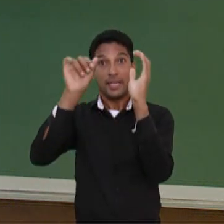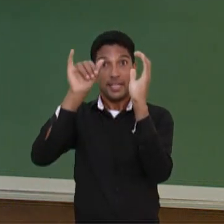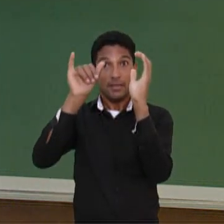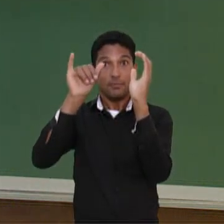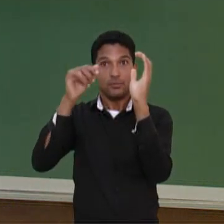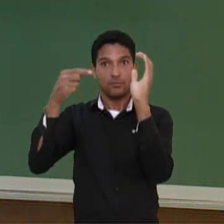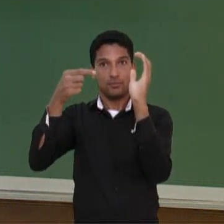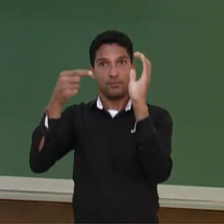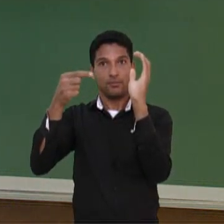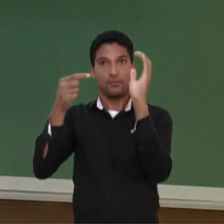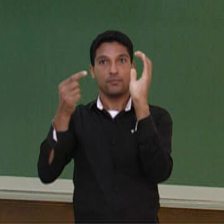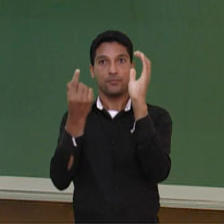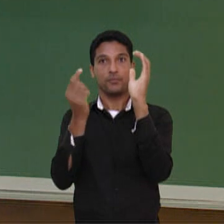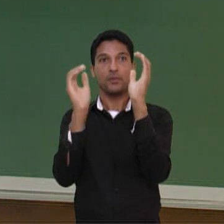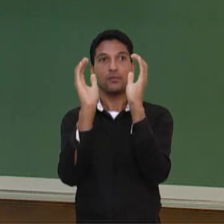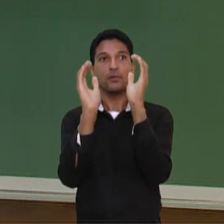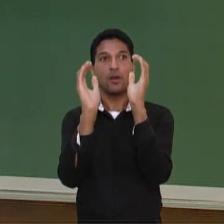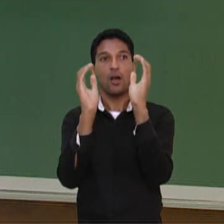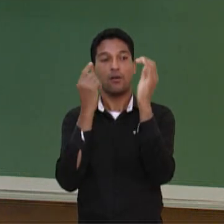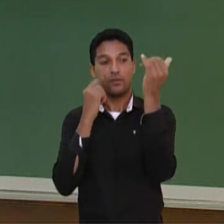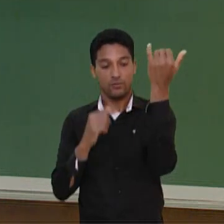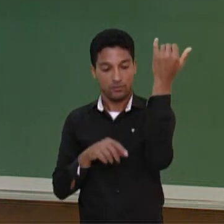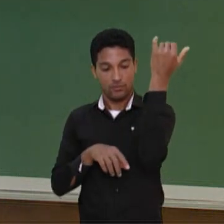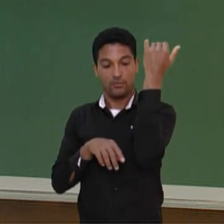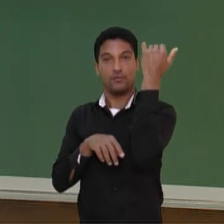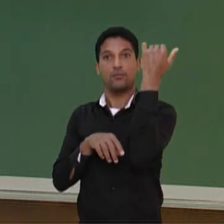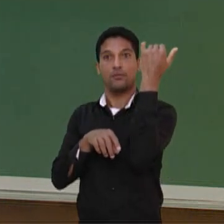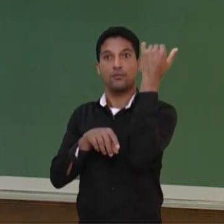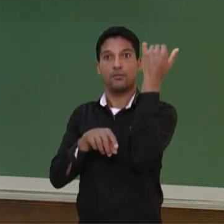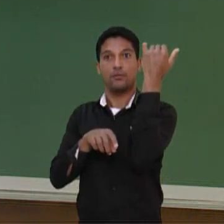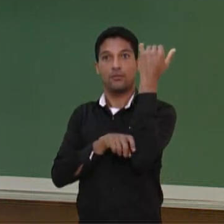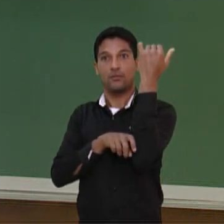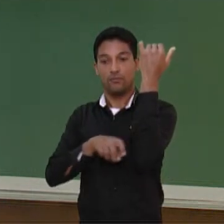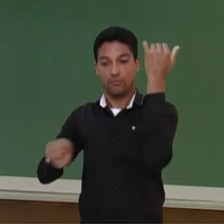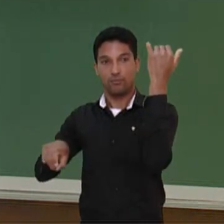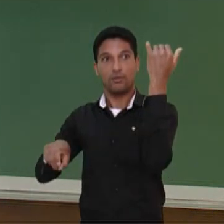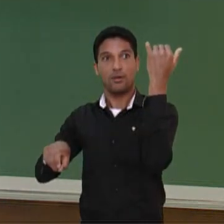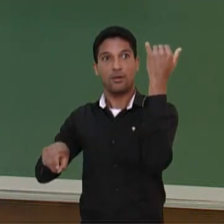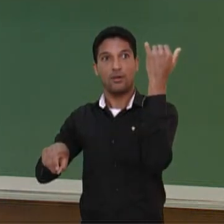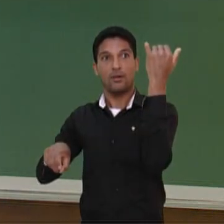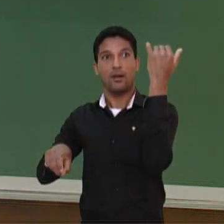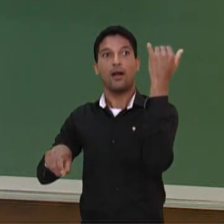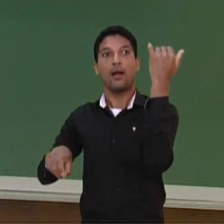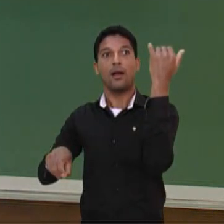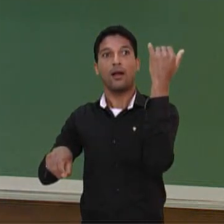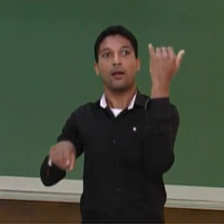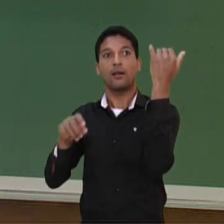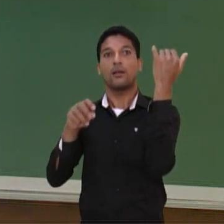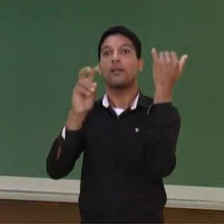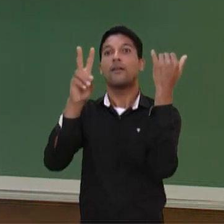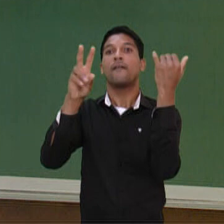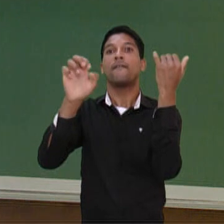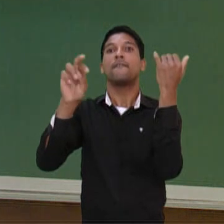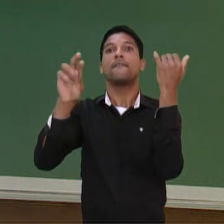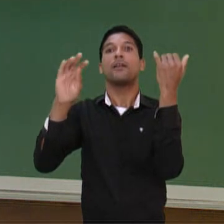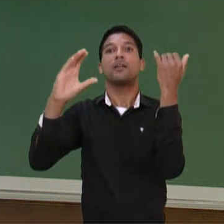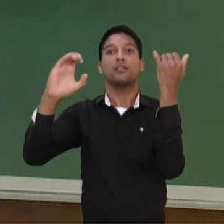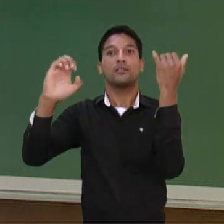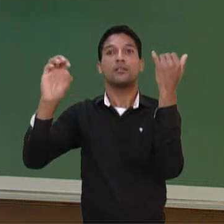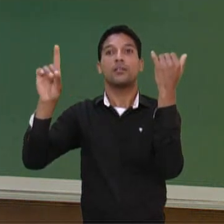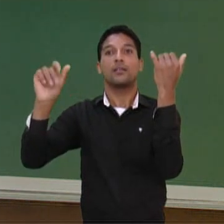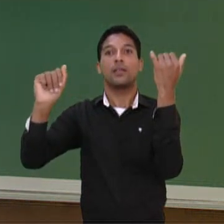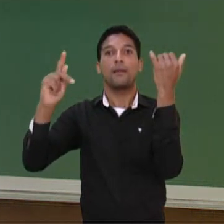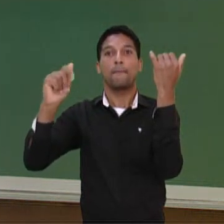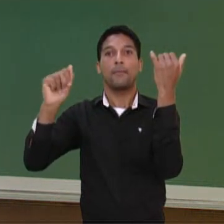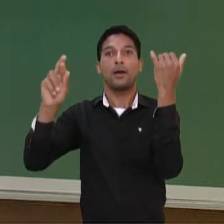Então, o ponto fica nessa posição. Chamado de vértice da parábola, né? Nomezinho importante. O